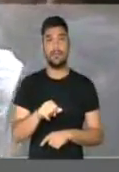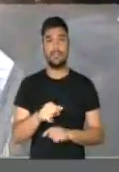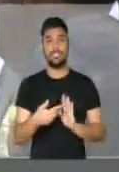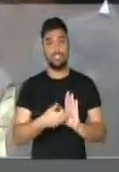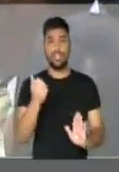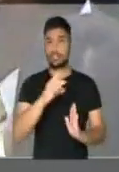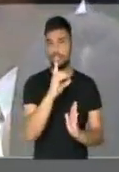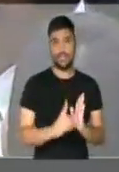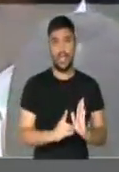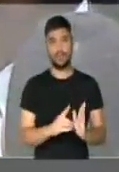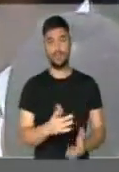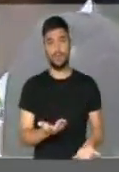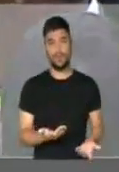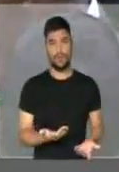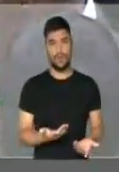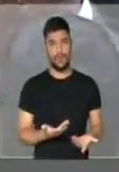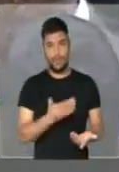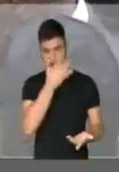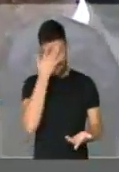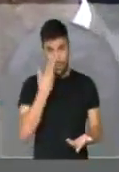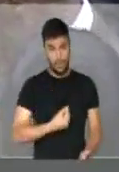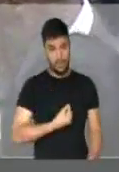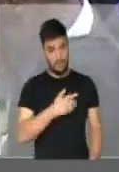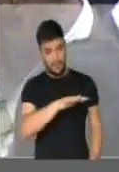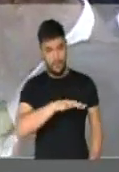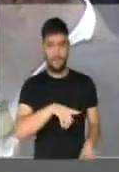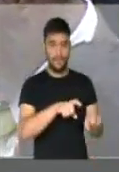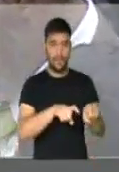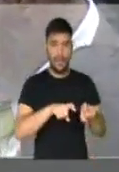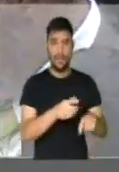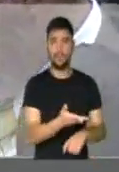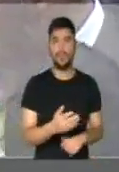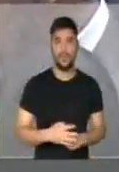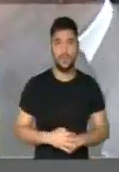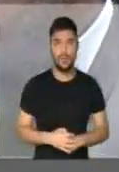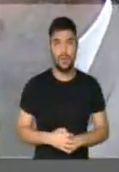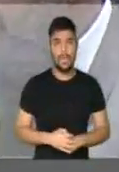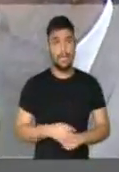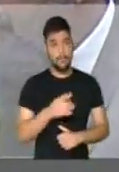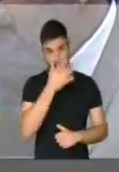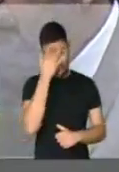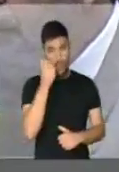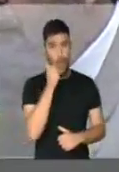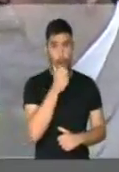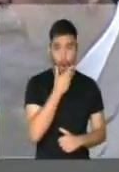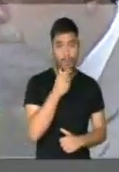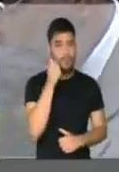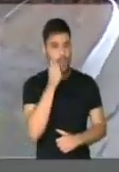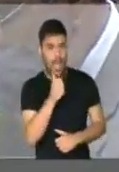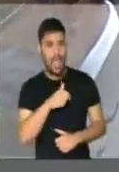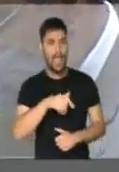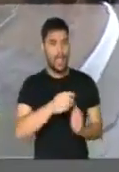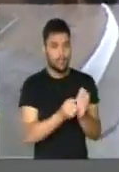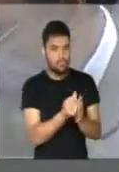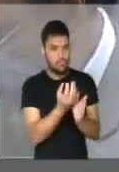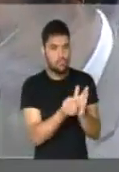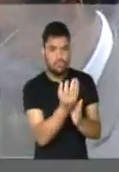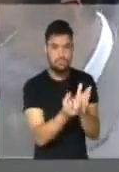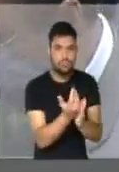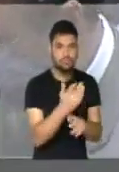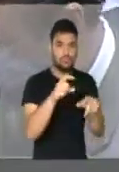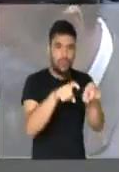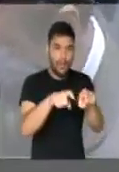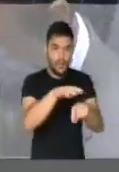grandes centros possam sobreviver. O que seria de nós sem o homem do campo, sem o agricultor? Então,